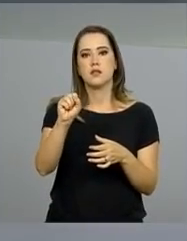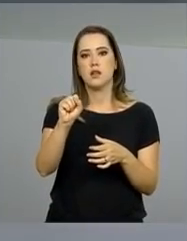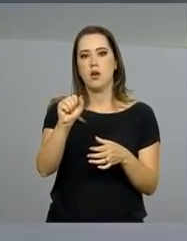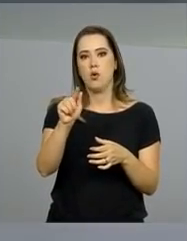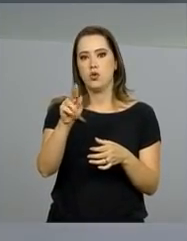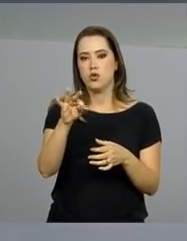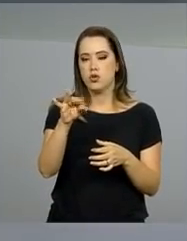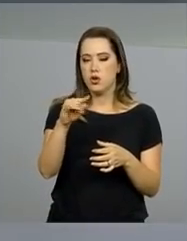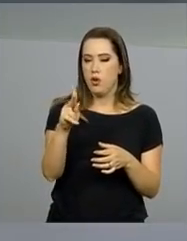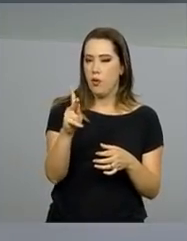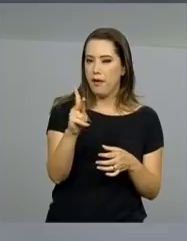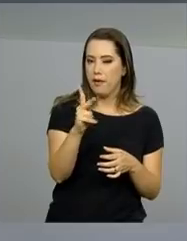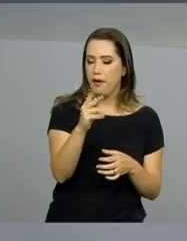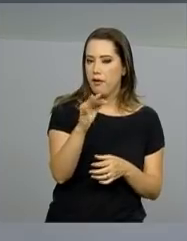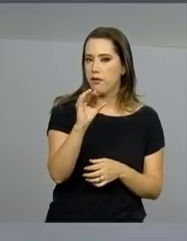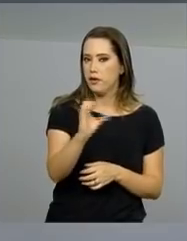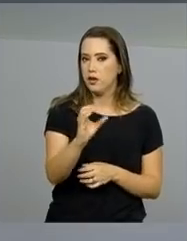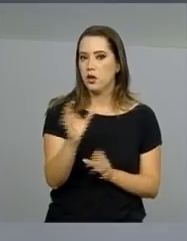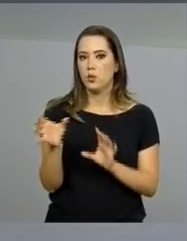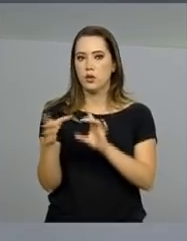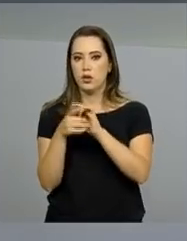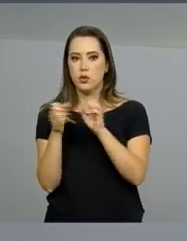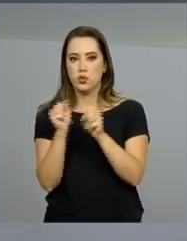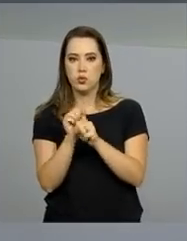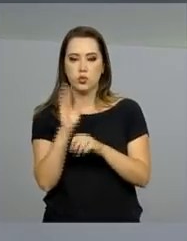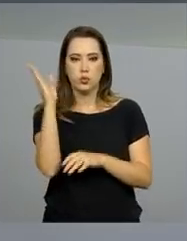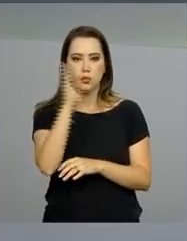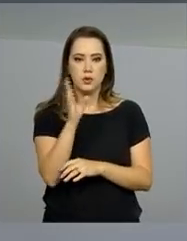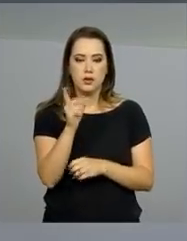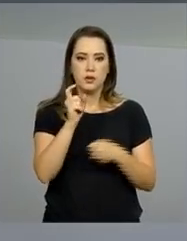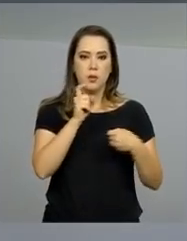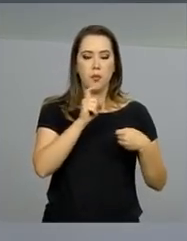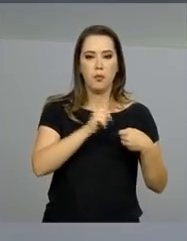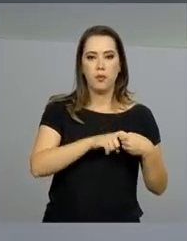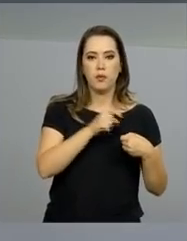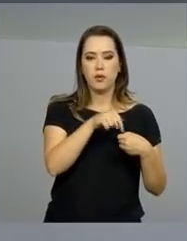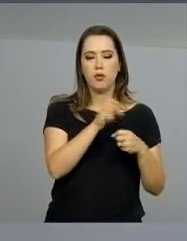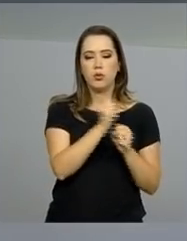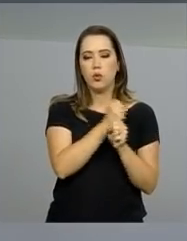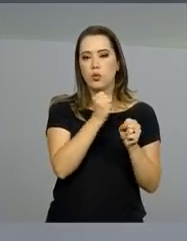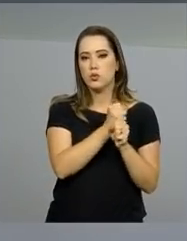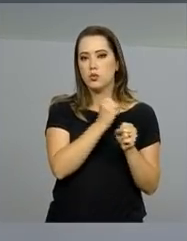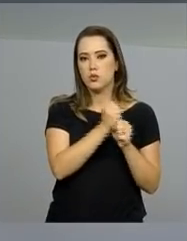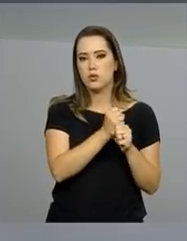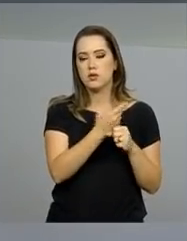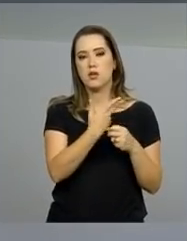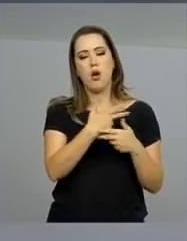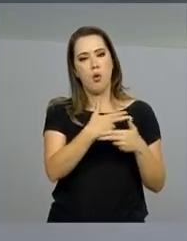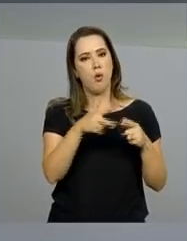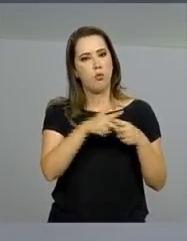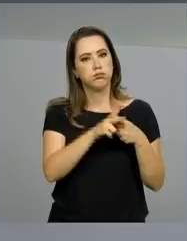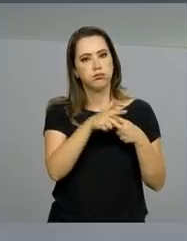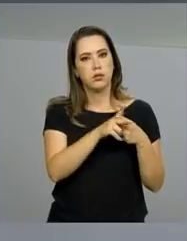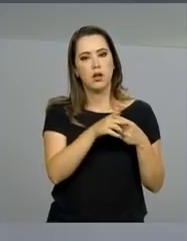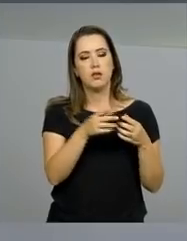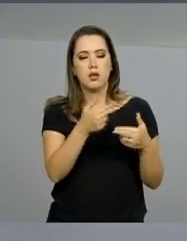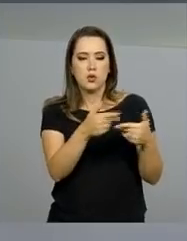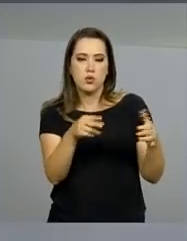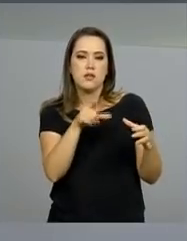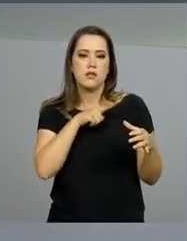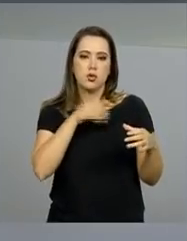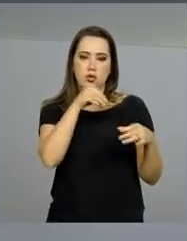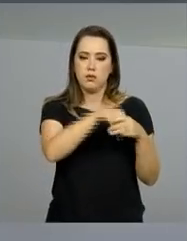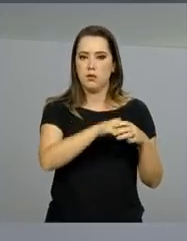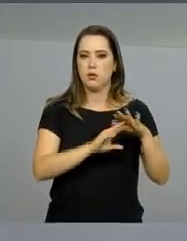fazer uma parceria com o governo brasileiro para a recuperação do acervo. Nossa correspondente nos Estados Unidos, Paola Diorte, tem